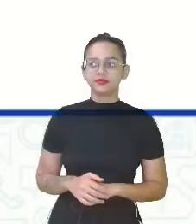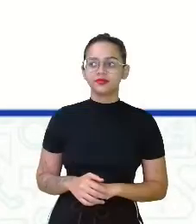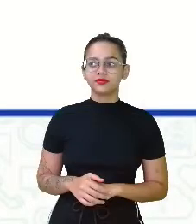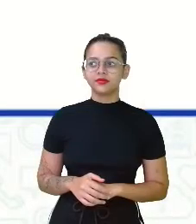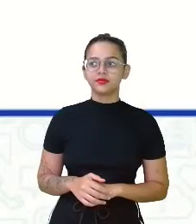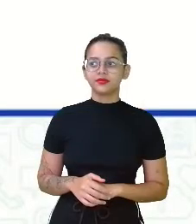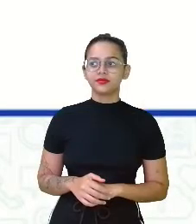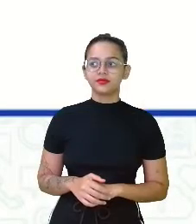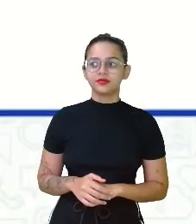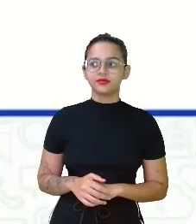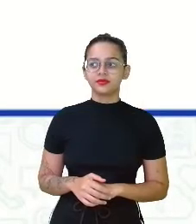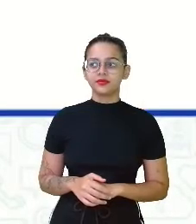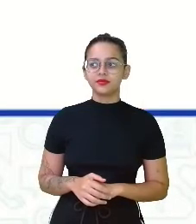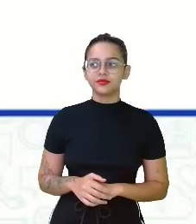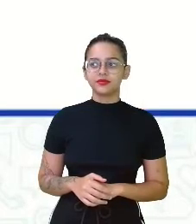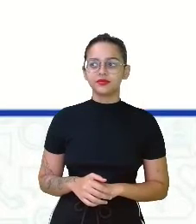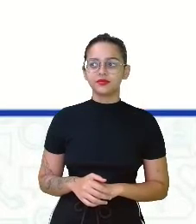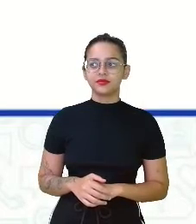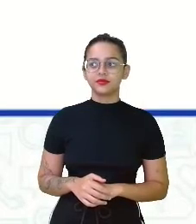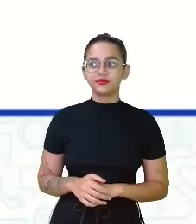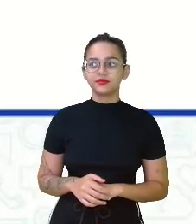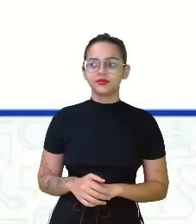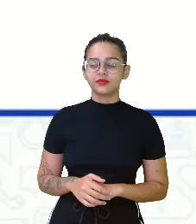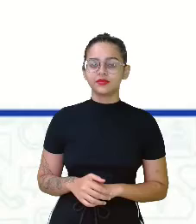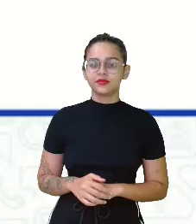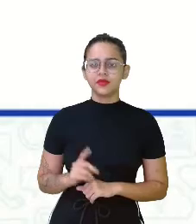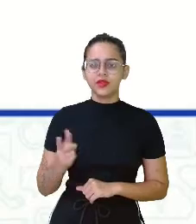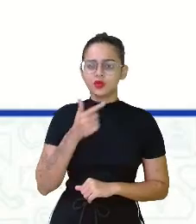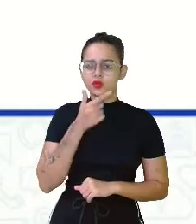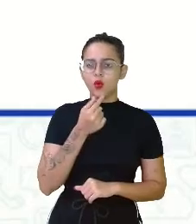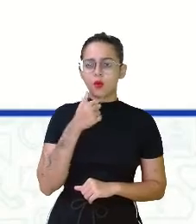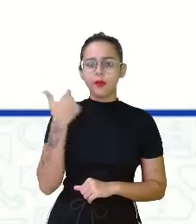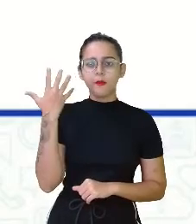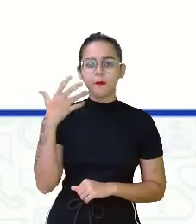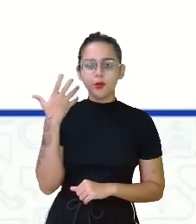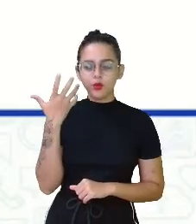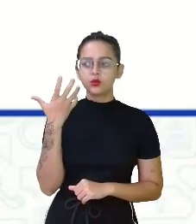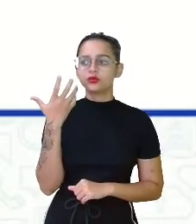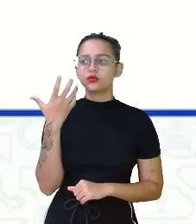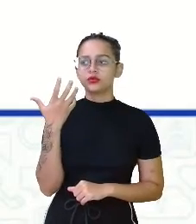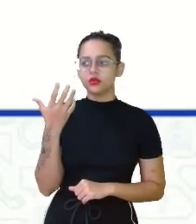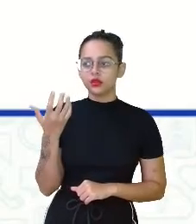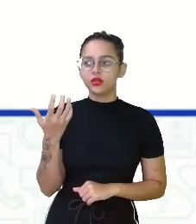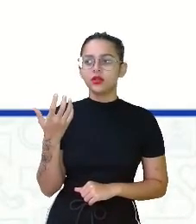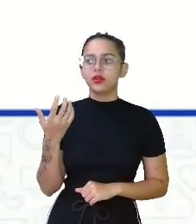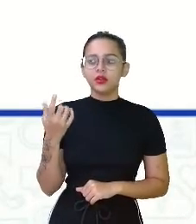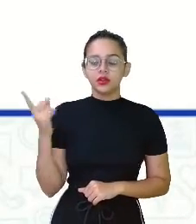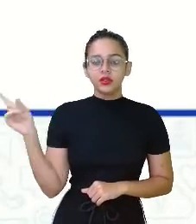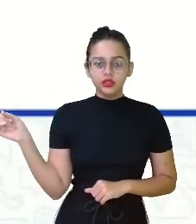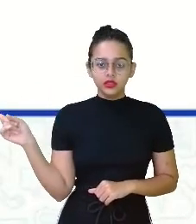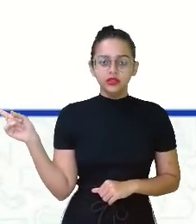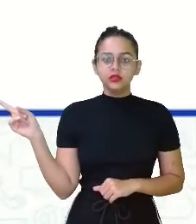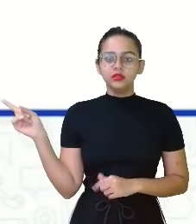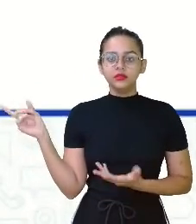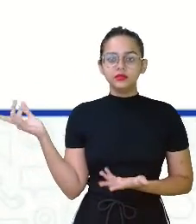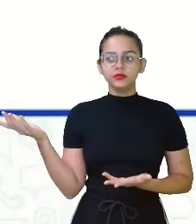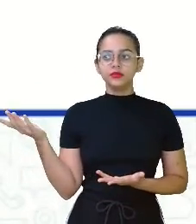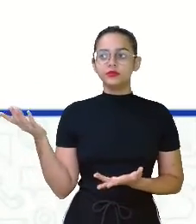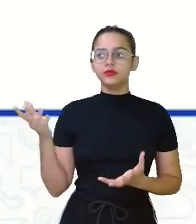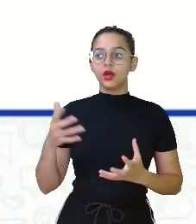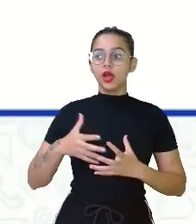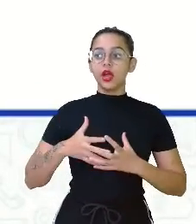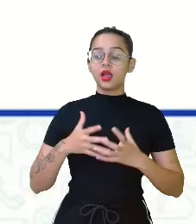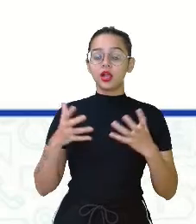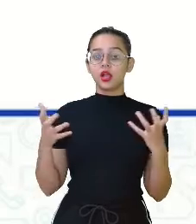Yosuke Yamashita. Esse músico, isso é um músico, ele é um